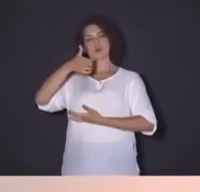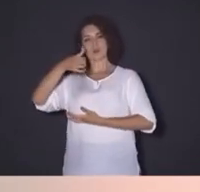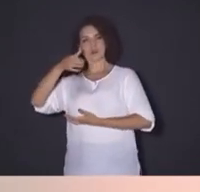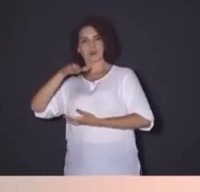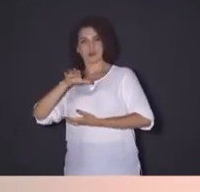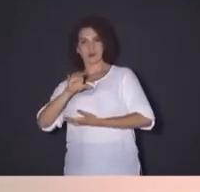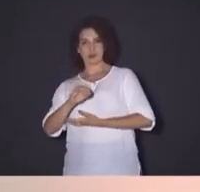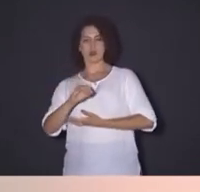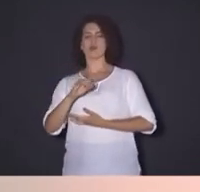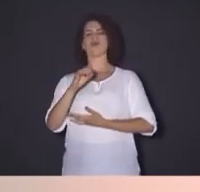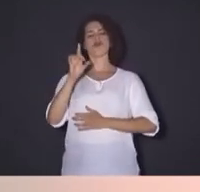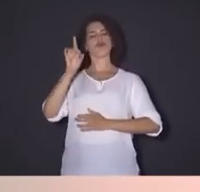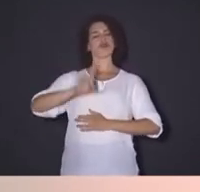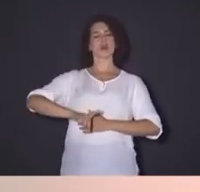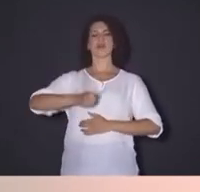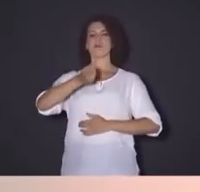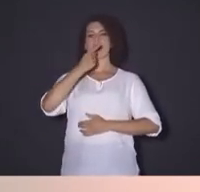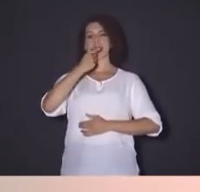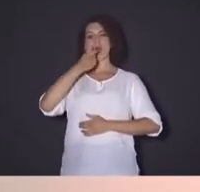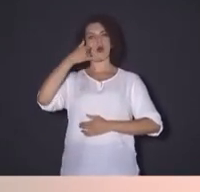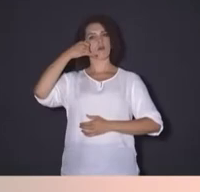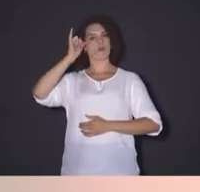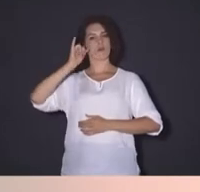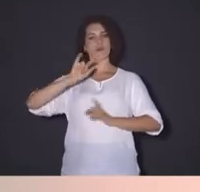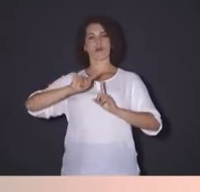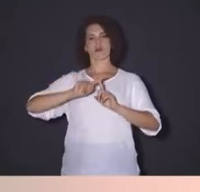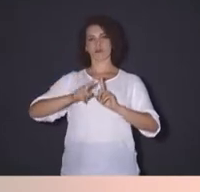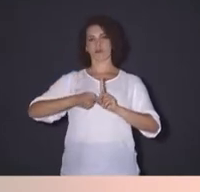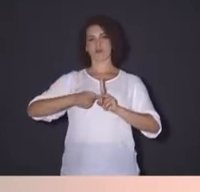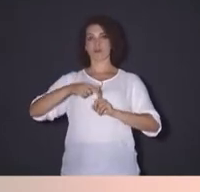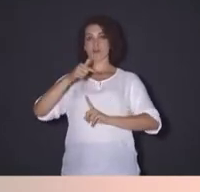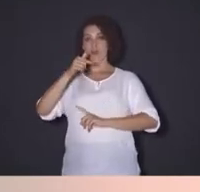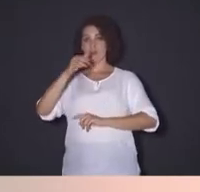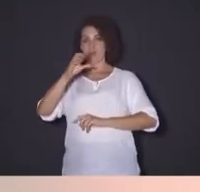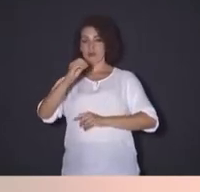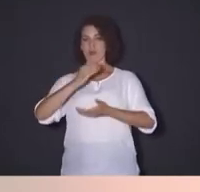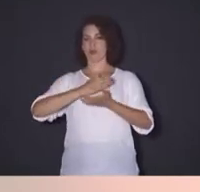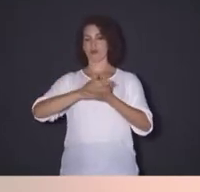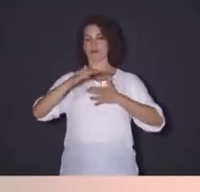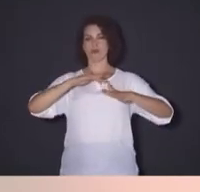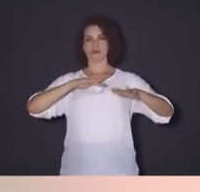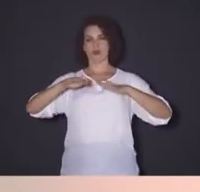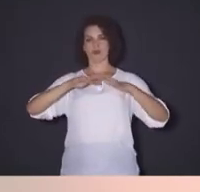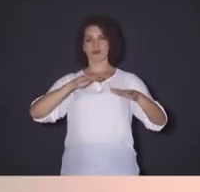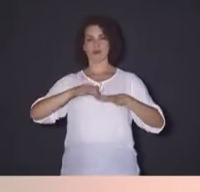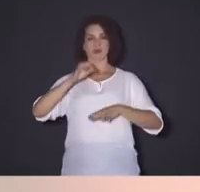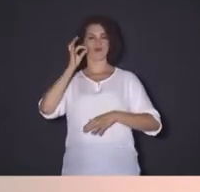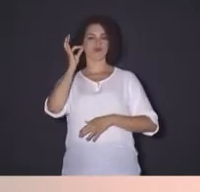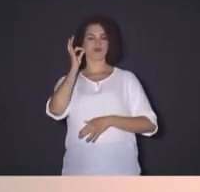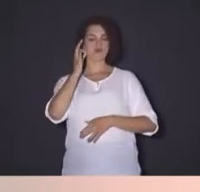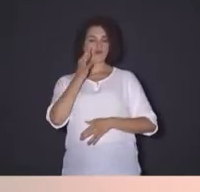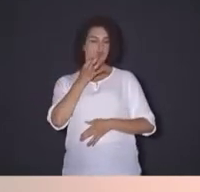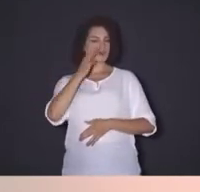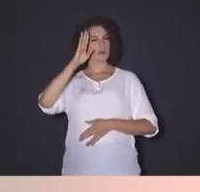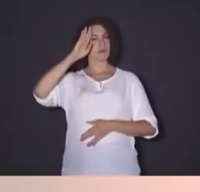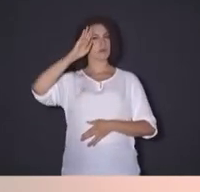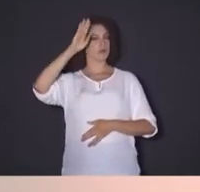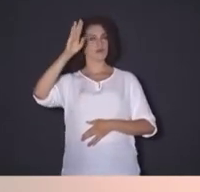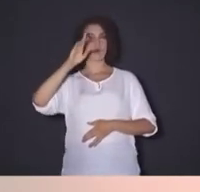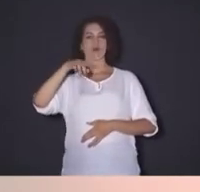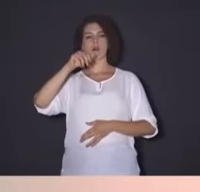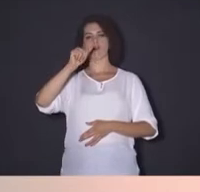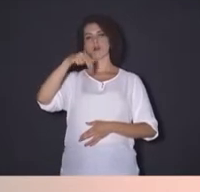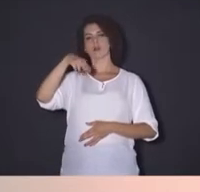pílula anticoncepcional, em 70, onde surgiu os movimentos feministas, tendo como uma das principais representantes